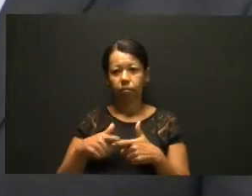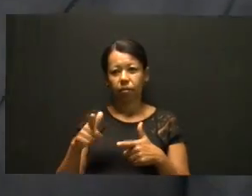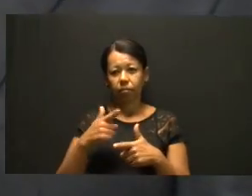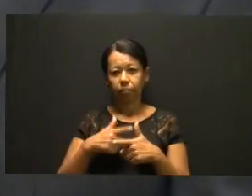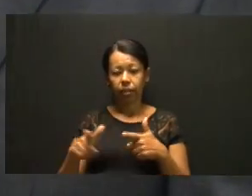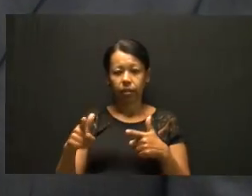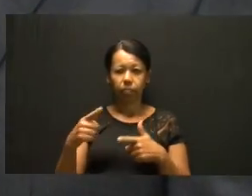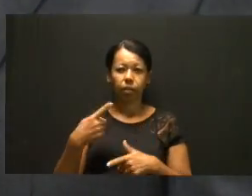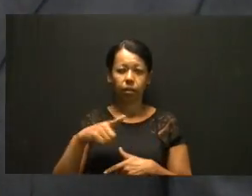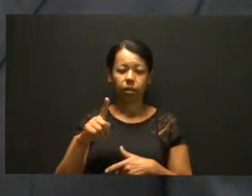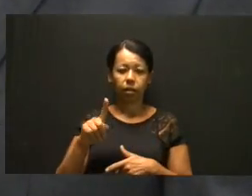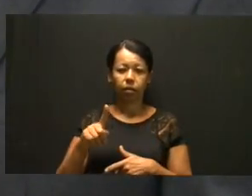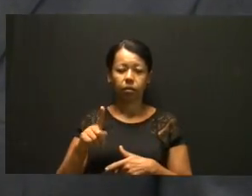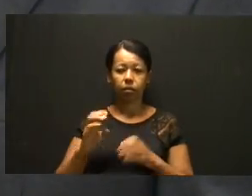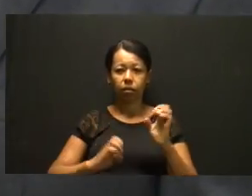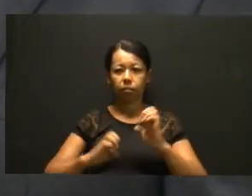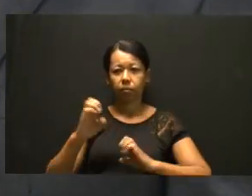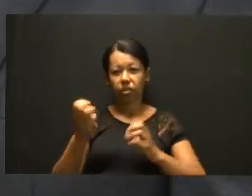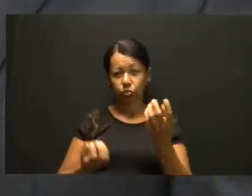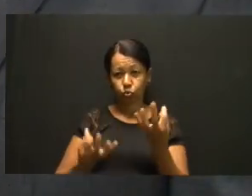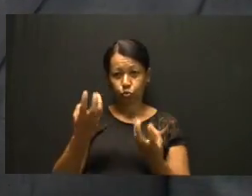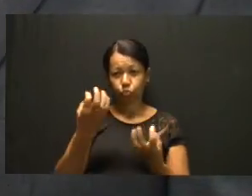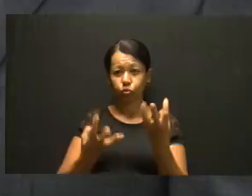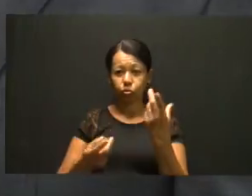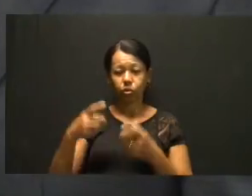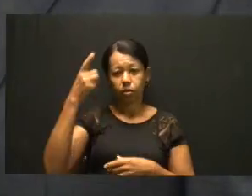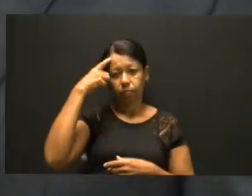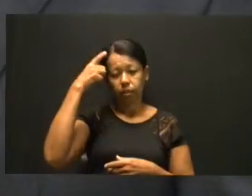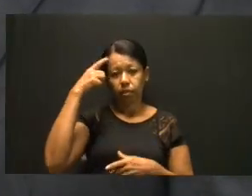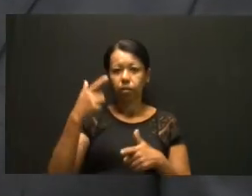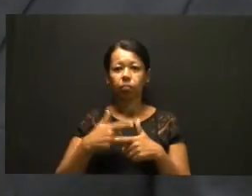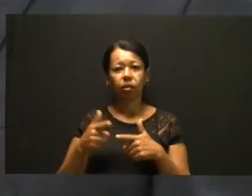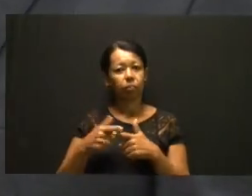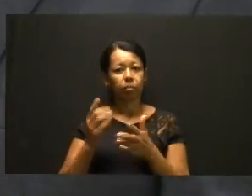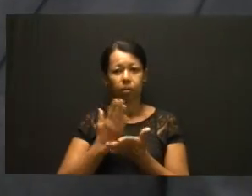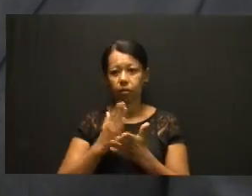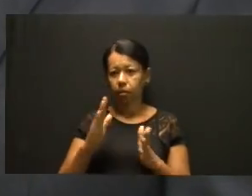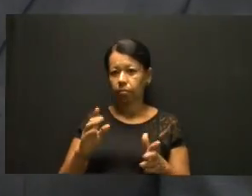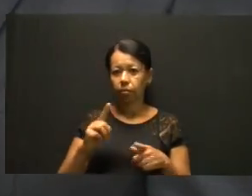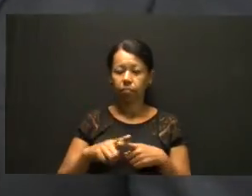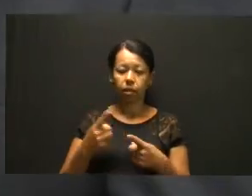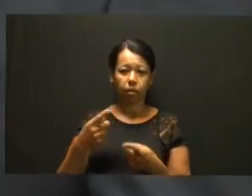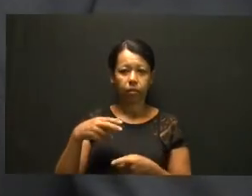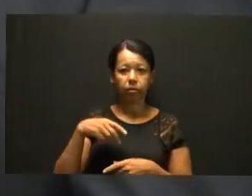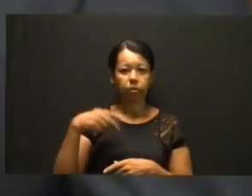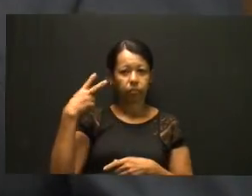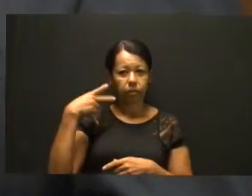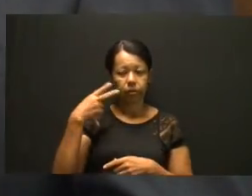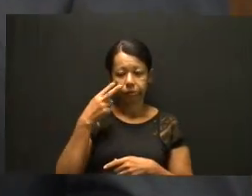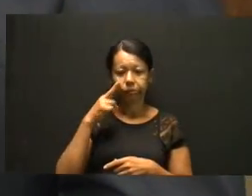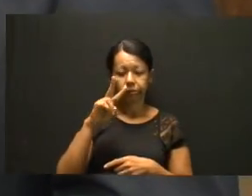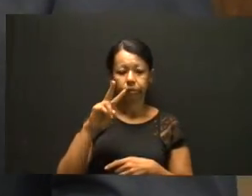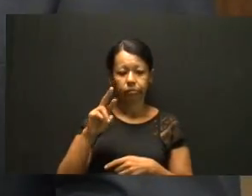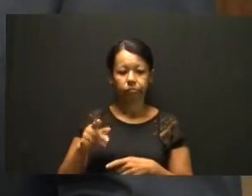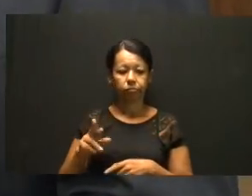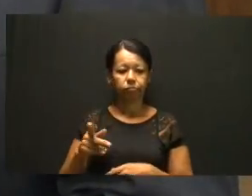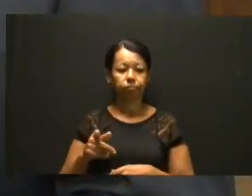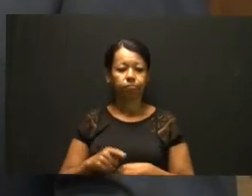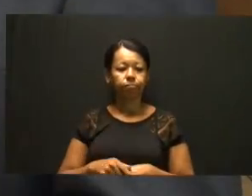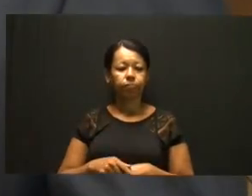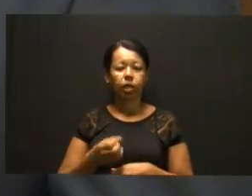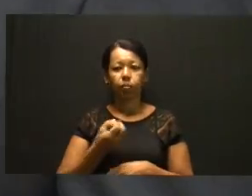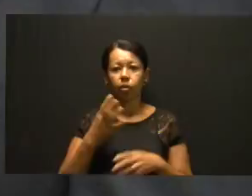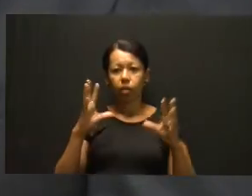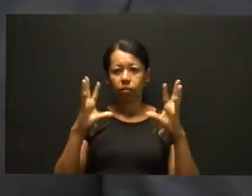Ultracargo. Muita gente pensa que o problema já passou. Não é essa a visão do senhor, né? Boa noite. Boa noite. É